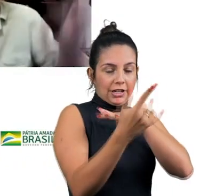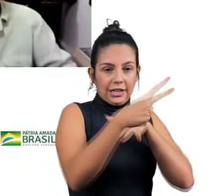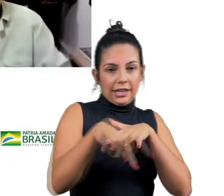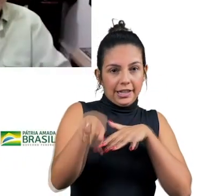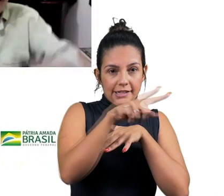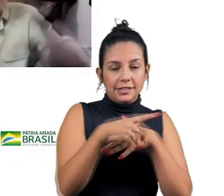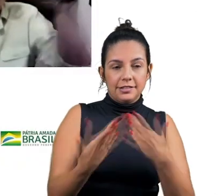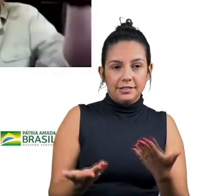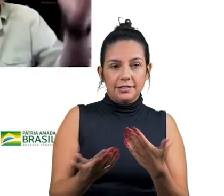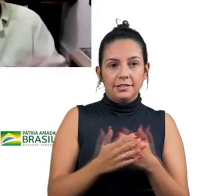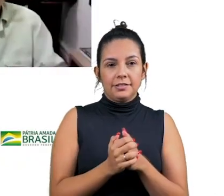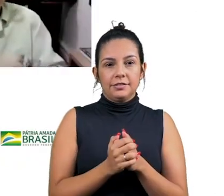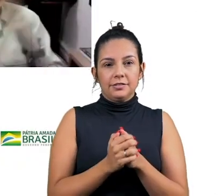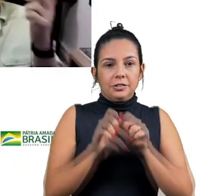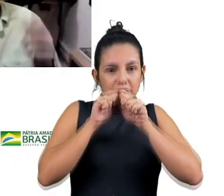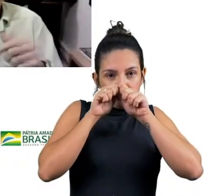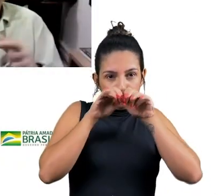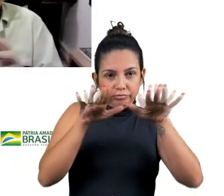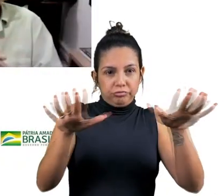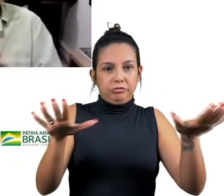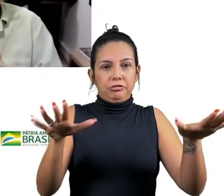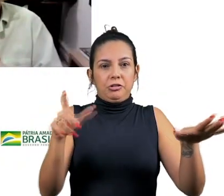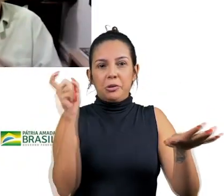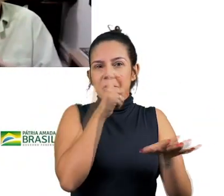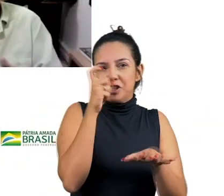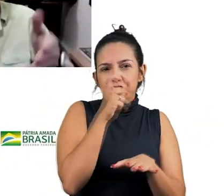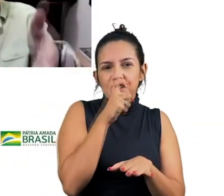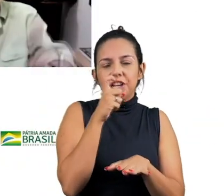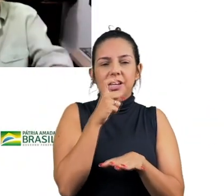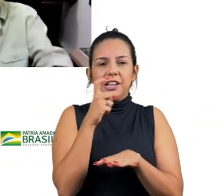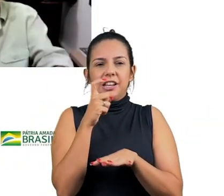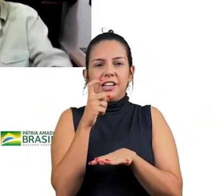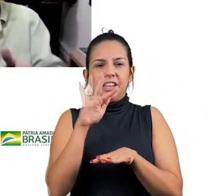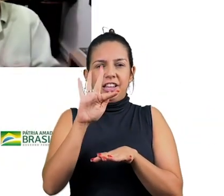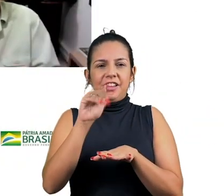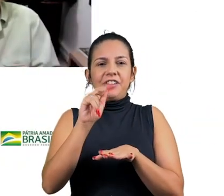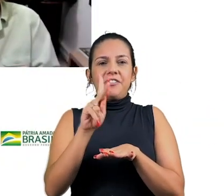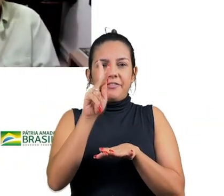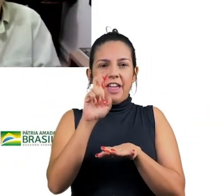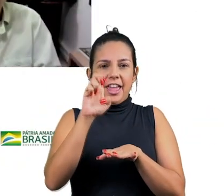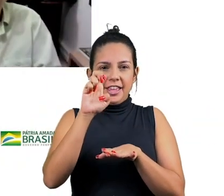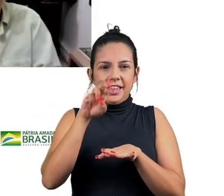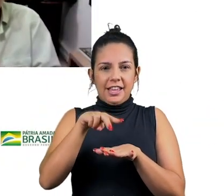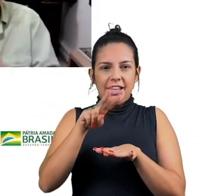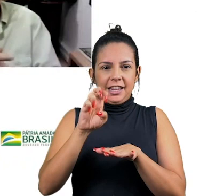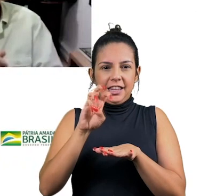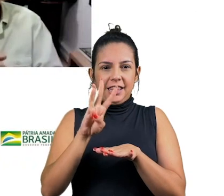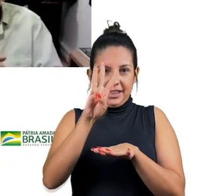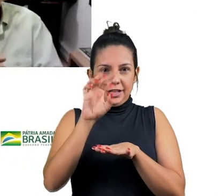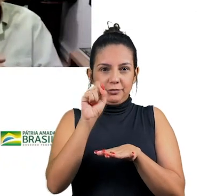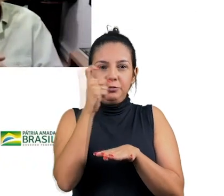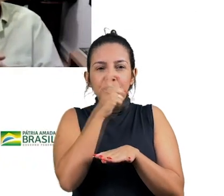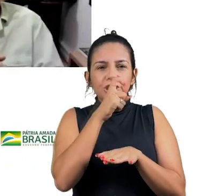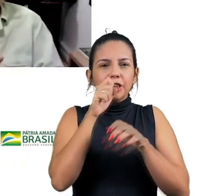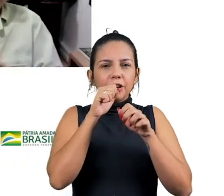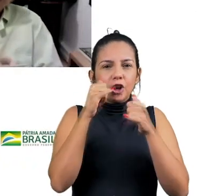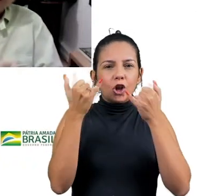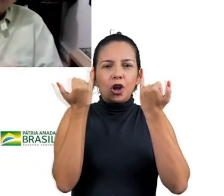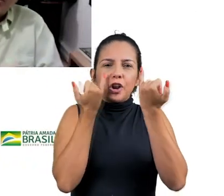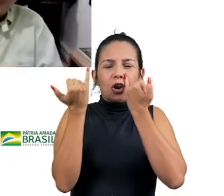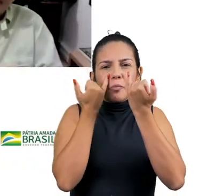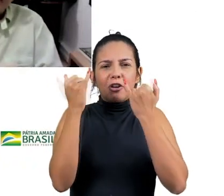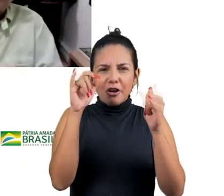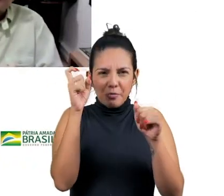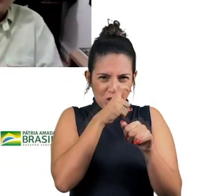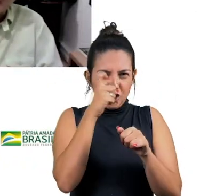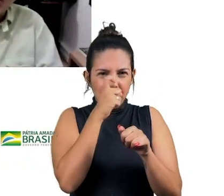estão espalhando fake news para tudo quanto é lado, etc. E tal. Tá bom, aí você faz a lei, leva um ano discutindo a lei,